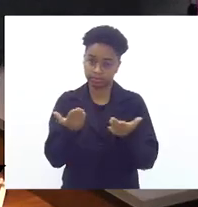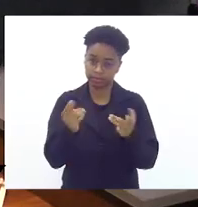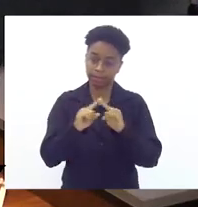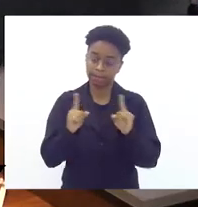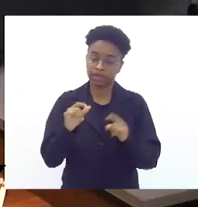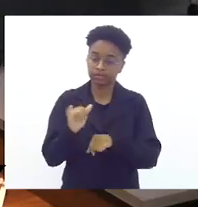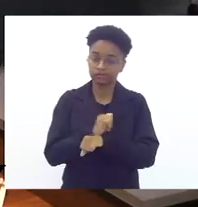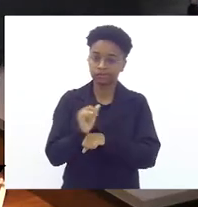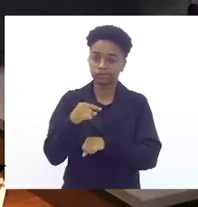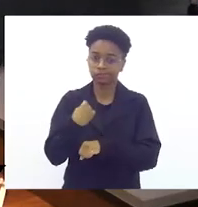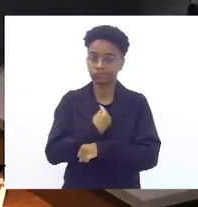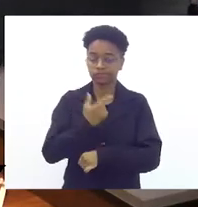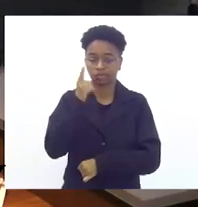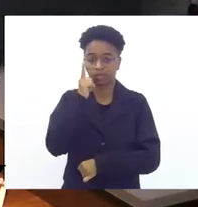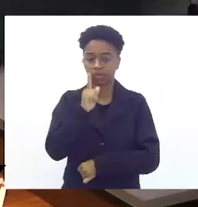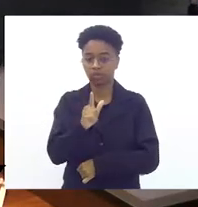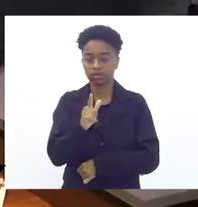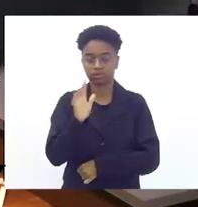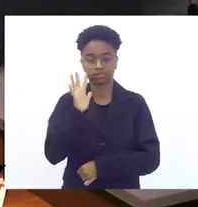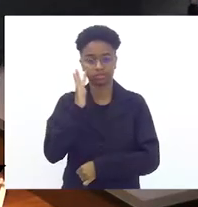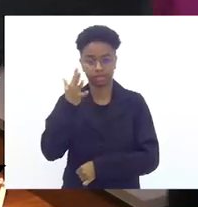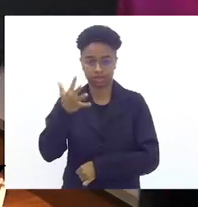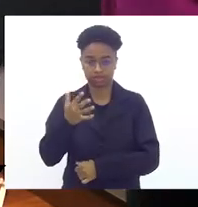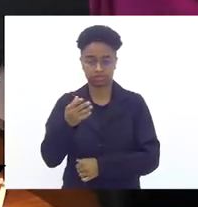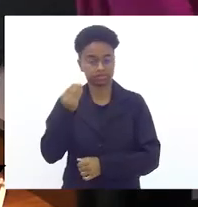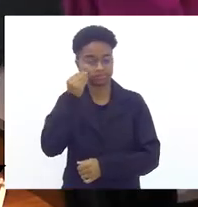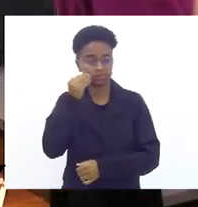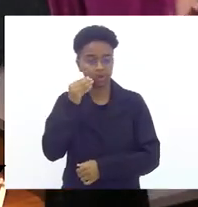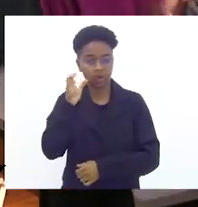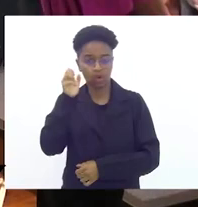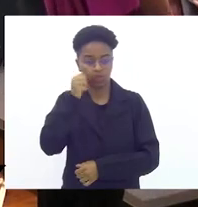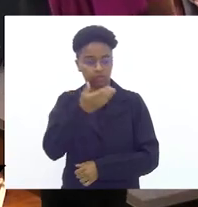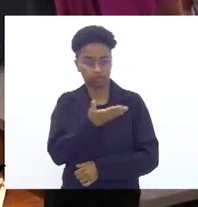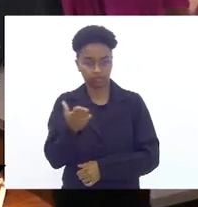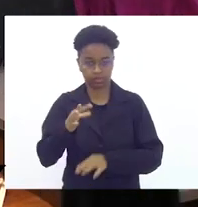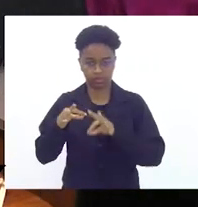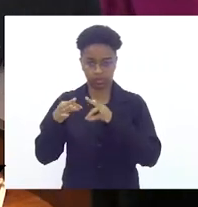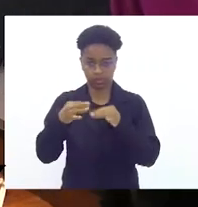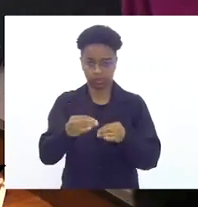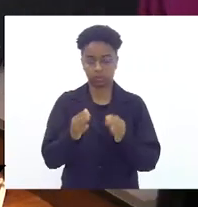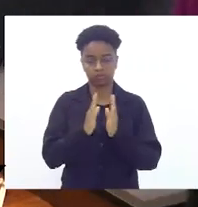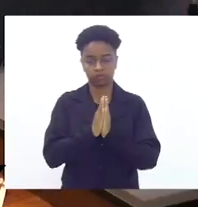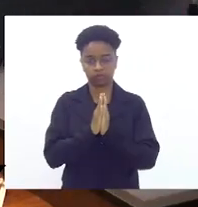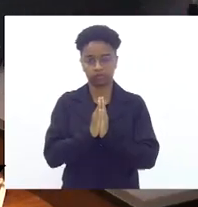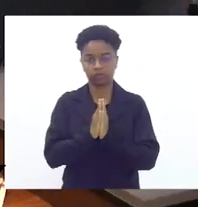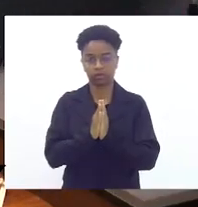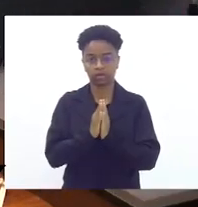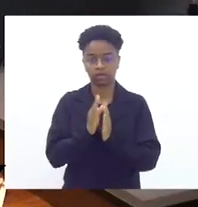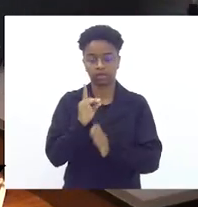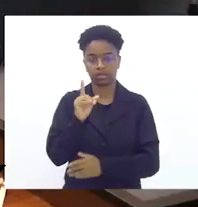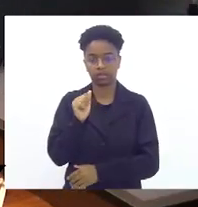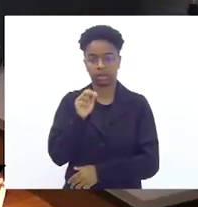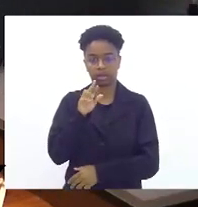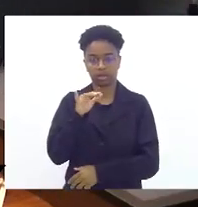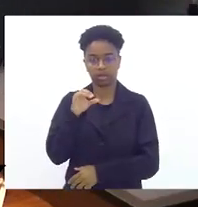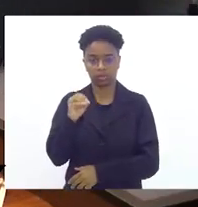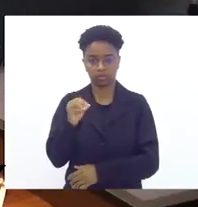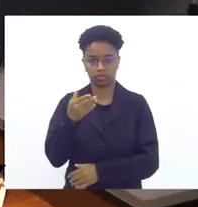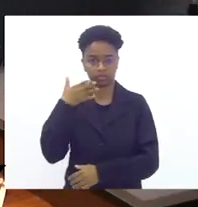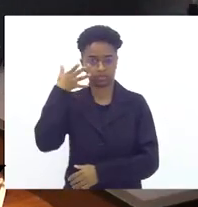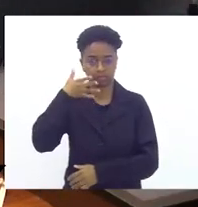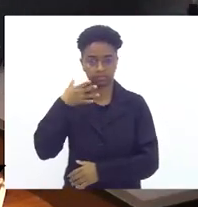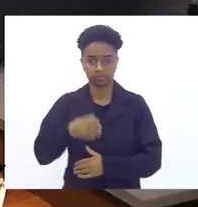forma que a gente ouviu aqui a gente decidiu para ouvir então por favor é doutor Dario tebete